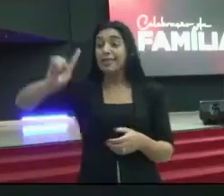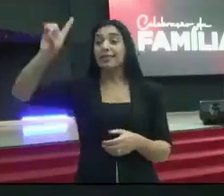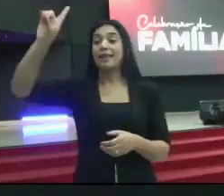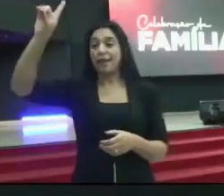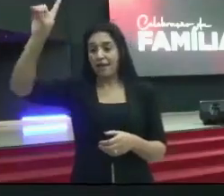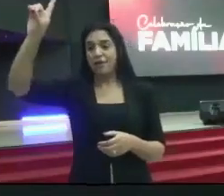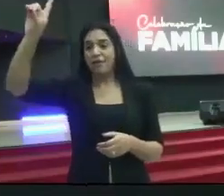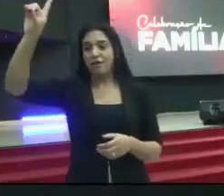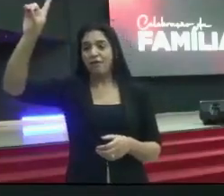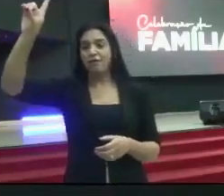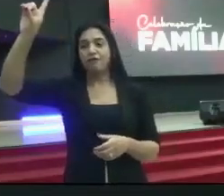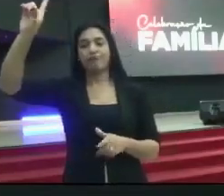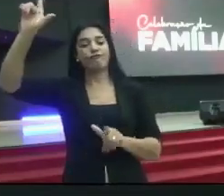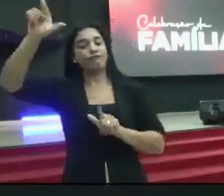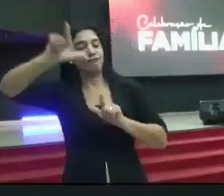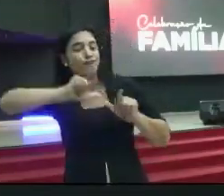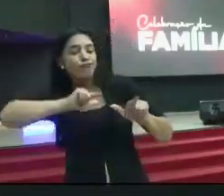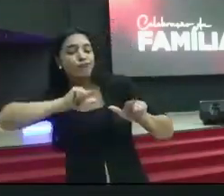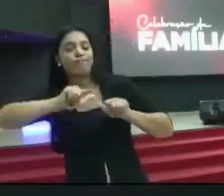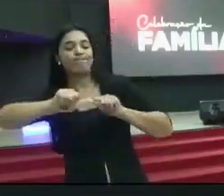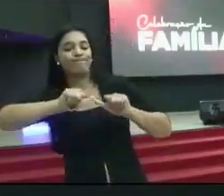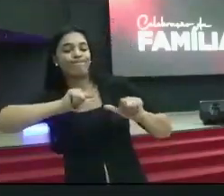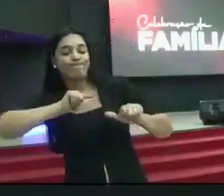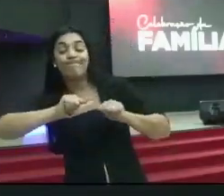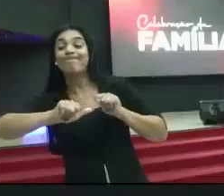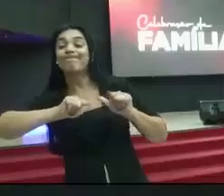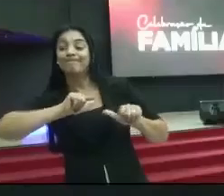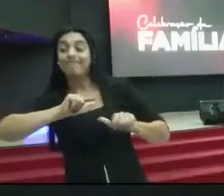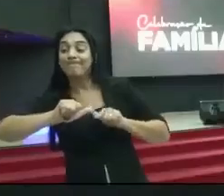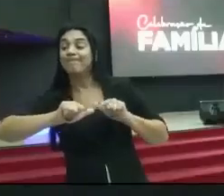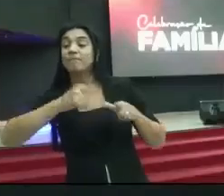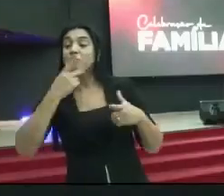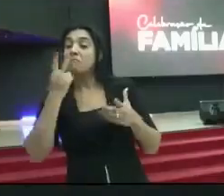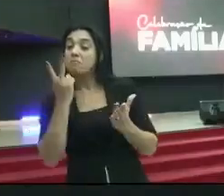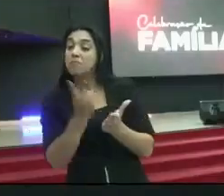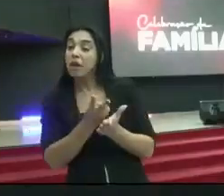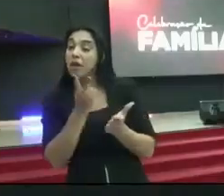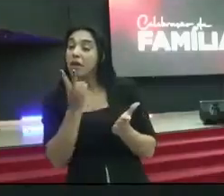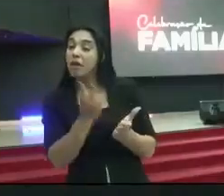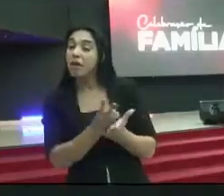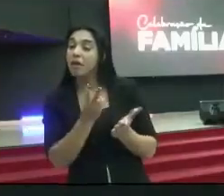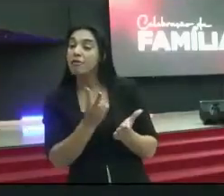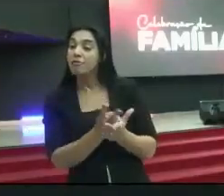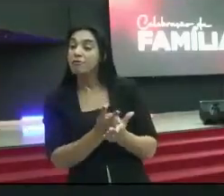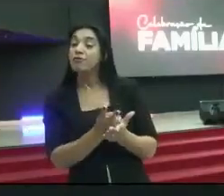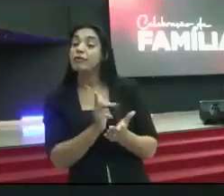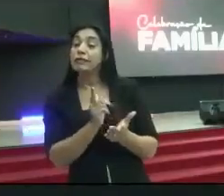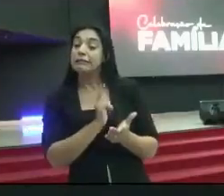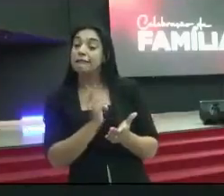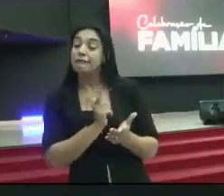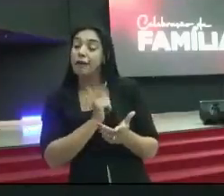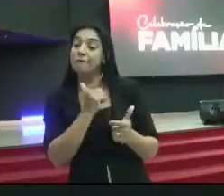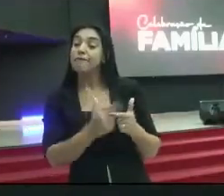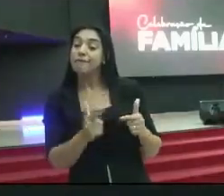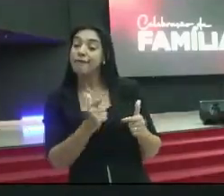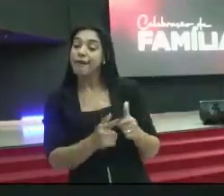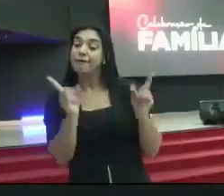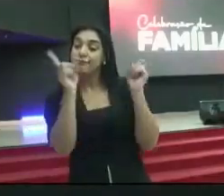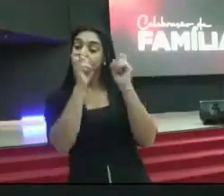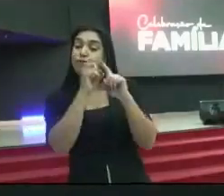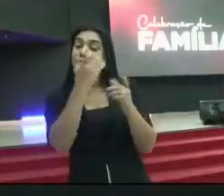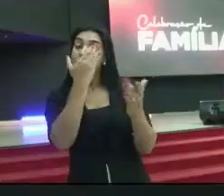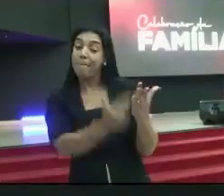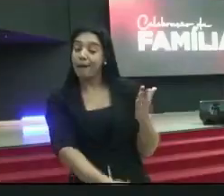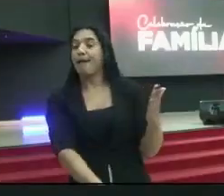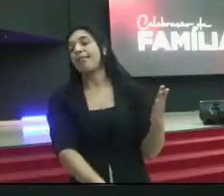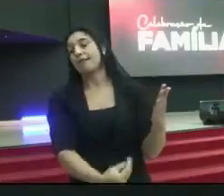Deus está trabalhando em meio às perdas da vida. Glória